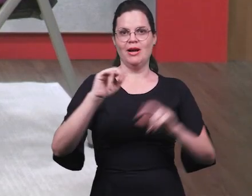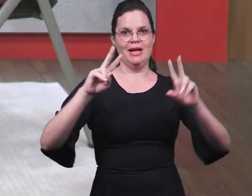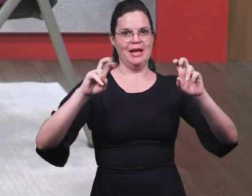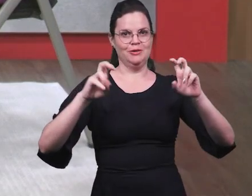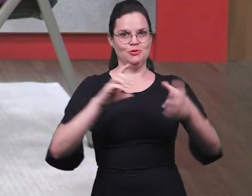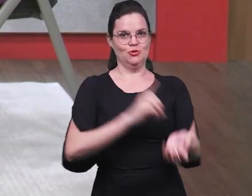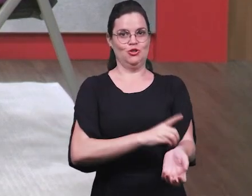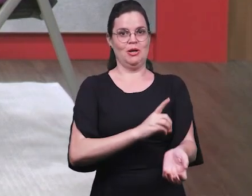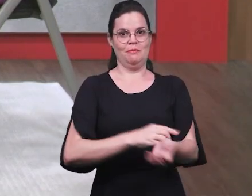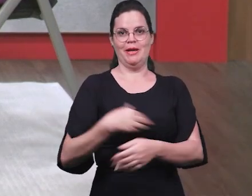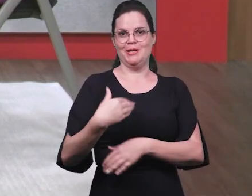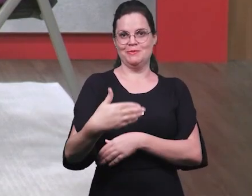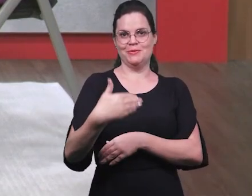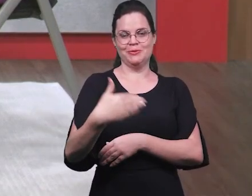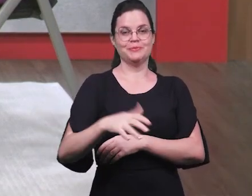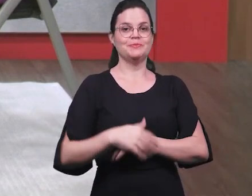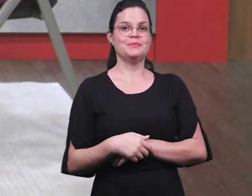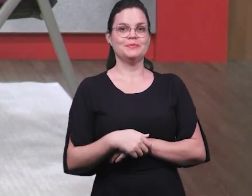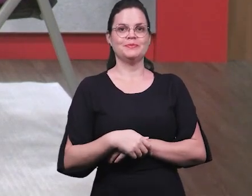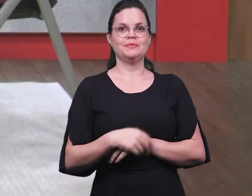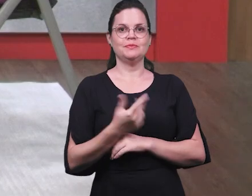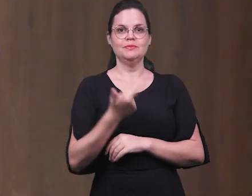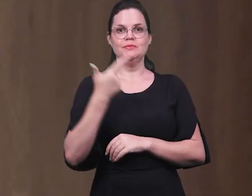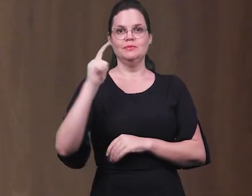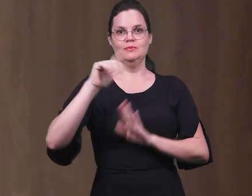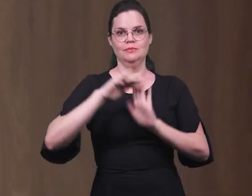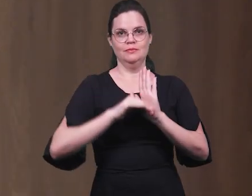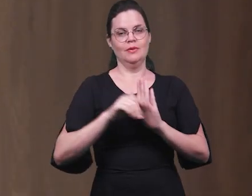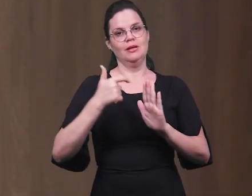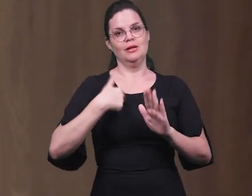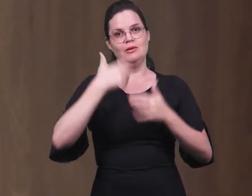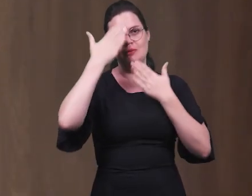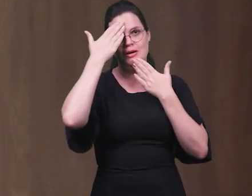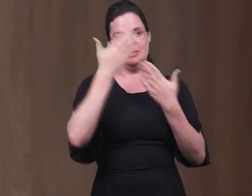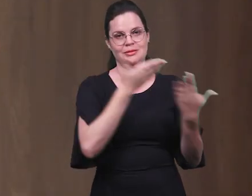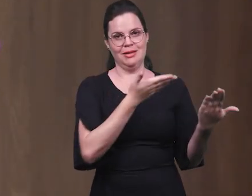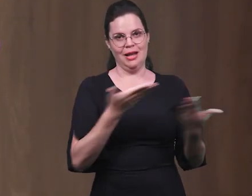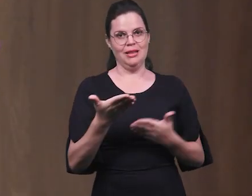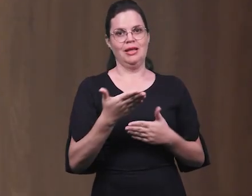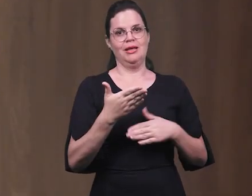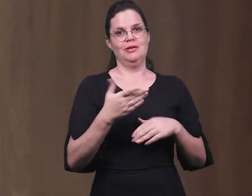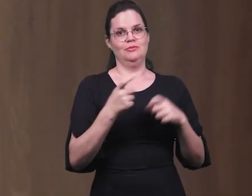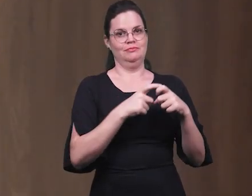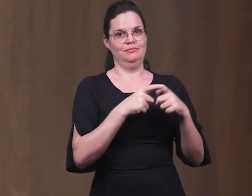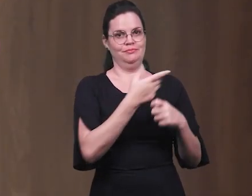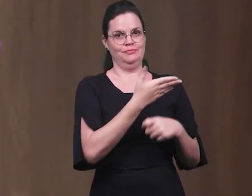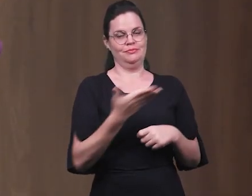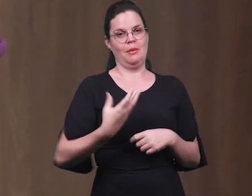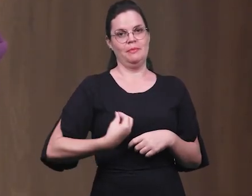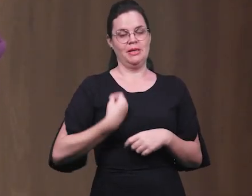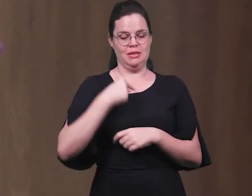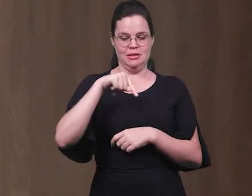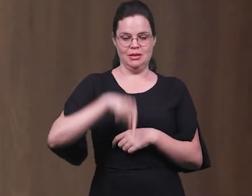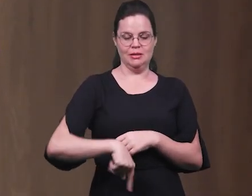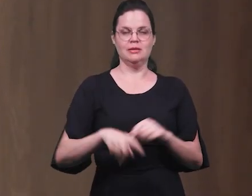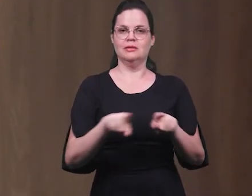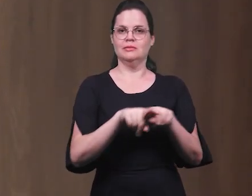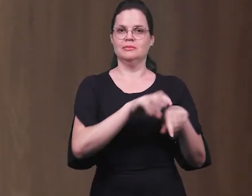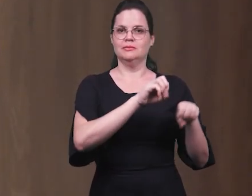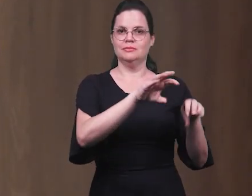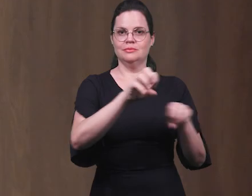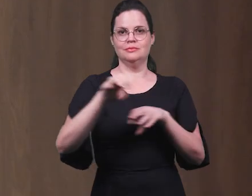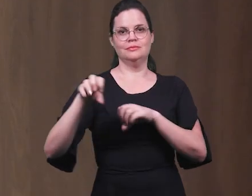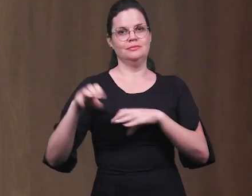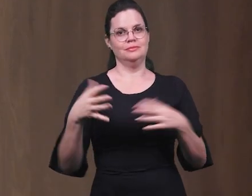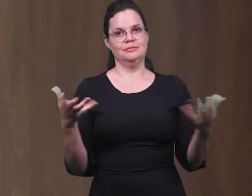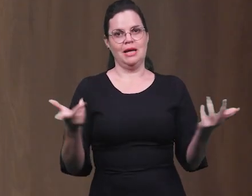assuntos sobre diabetes para falar em um outro programa. Eu agradeço a doutora pela sua presença, pelo